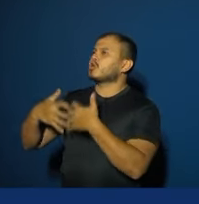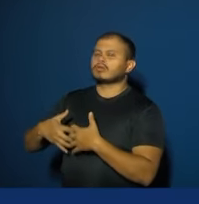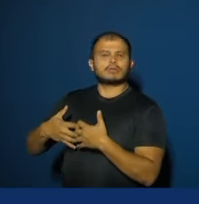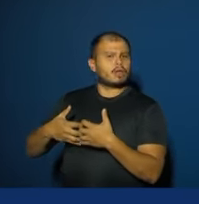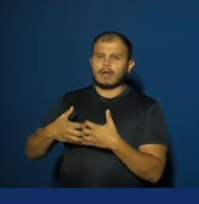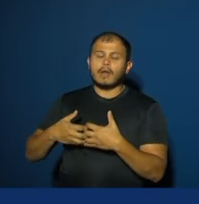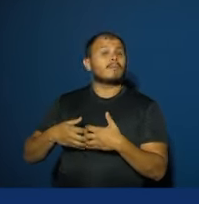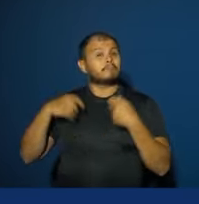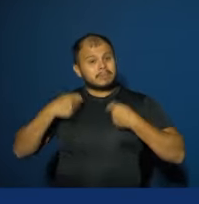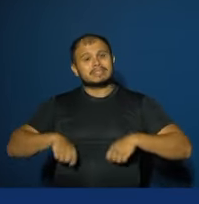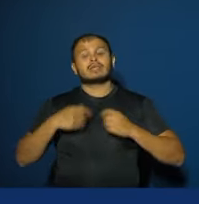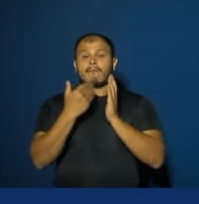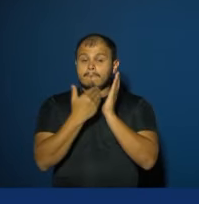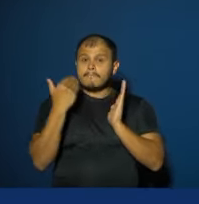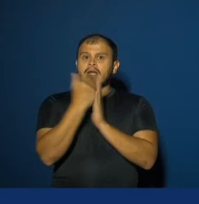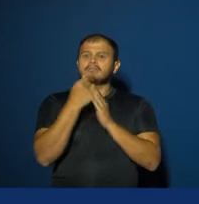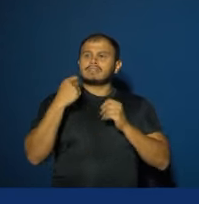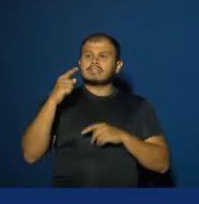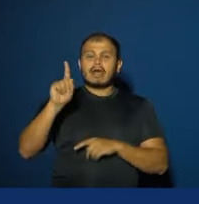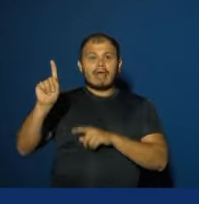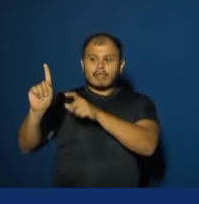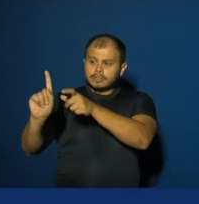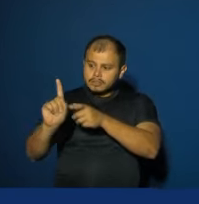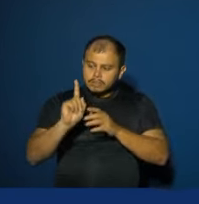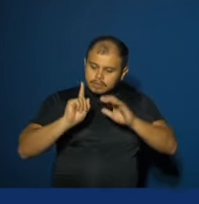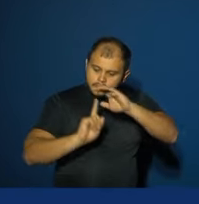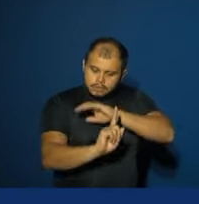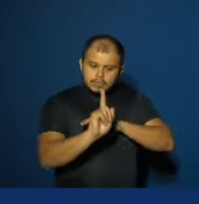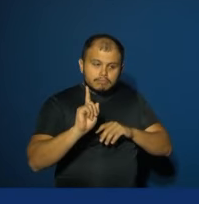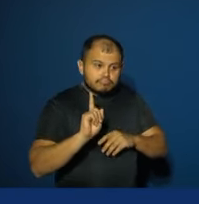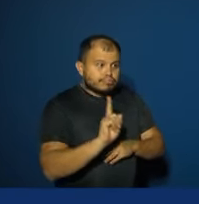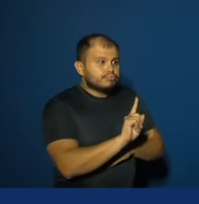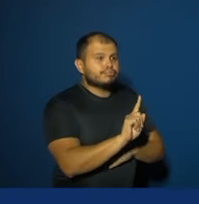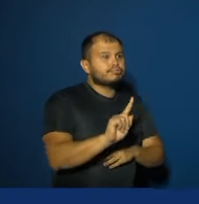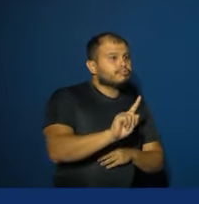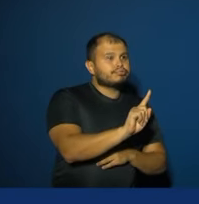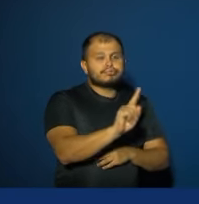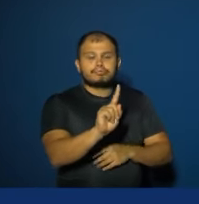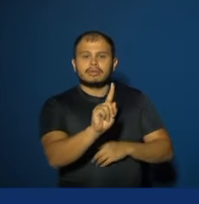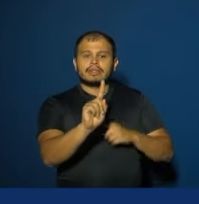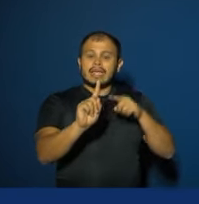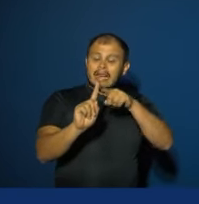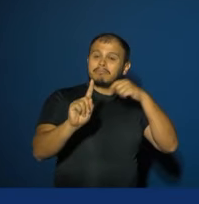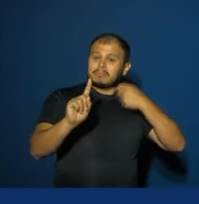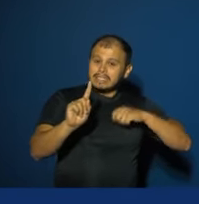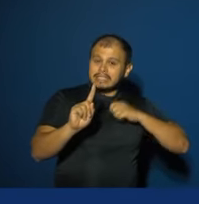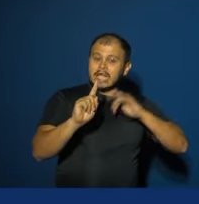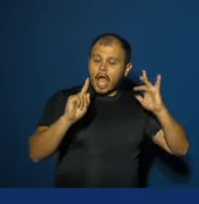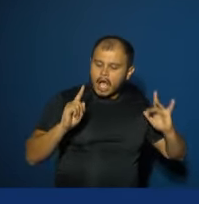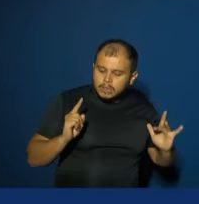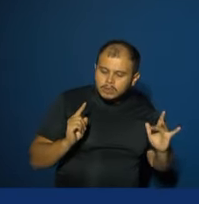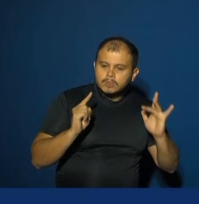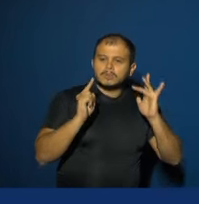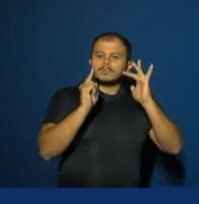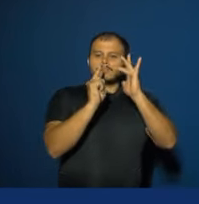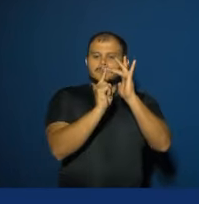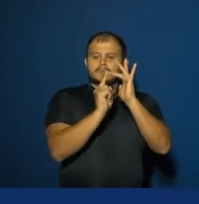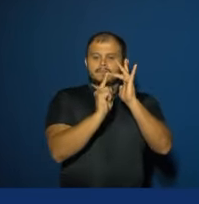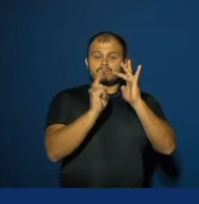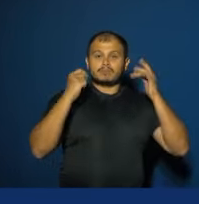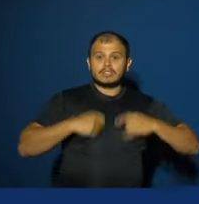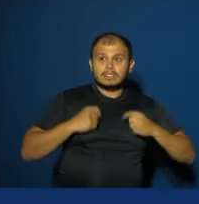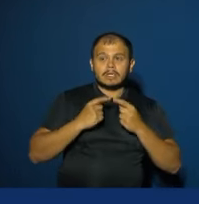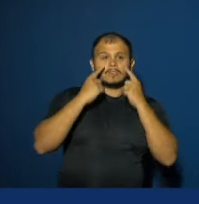que fazer o cliente se conectar com as nossos com os nossos pontos de contato né oos touching Point da da